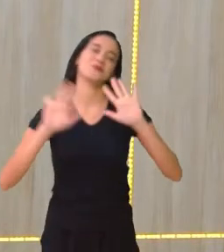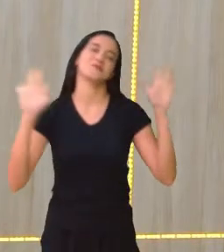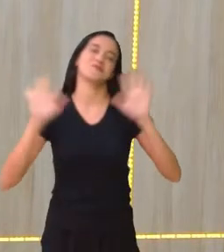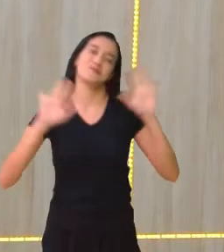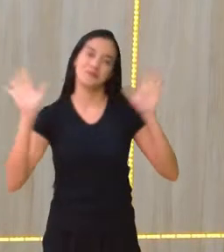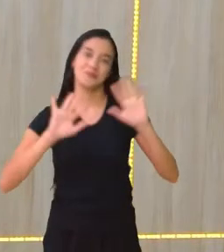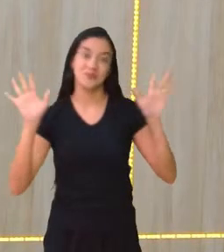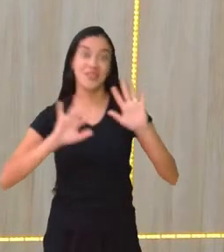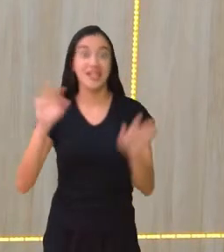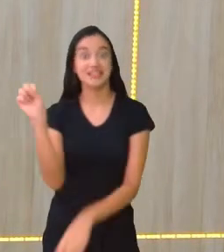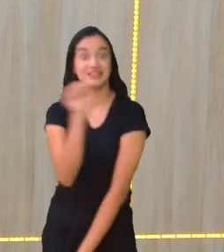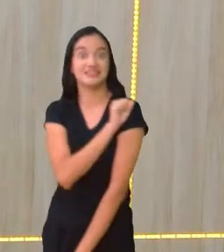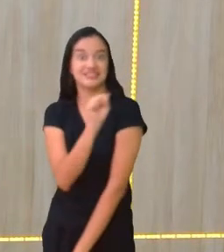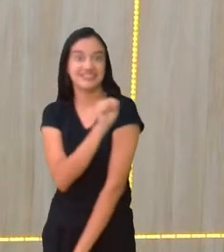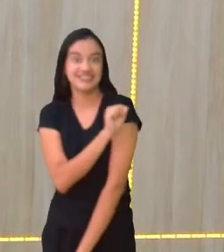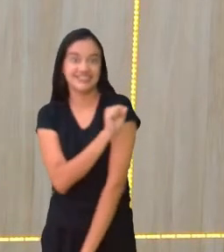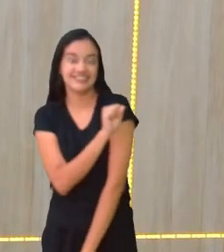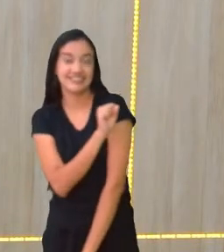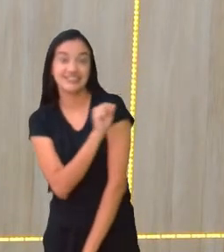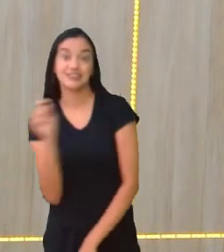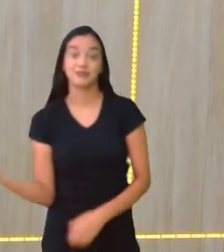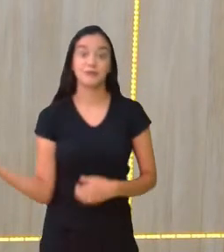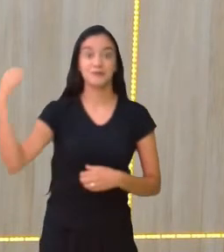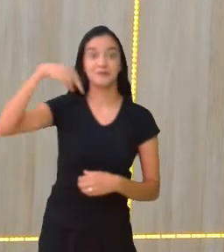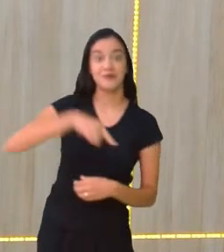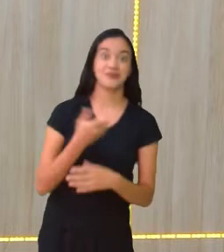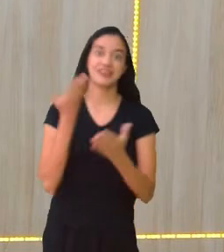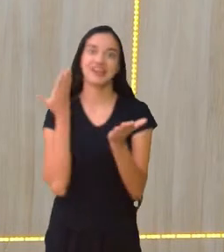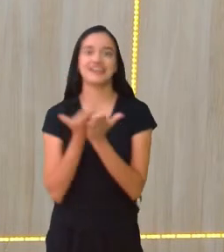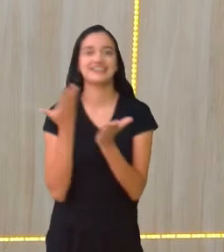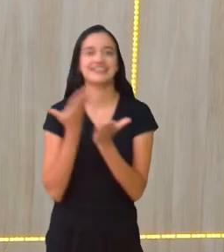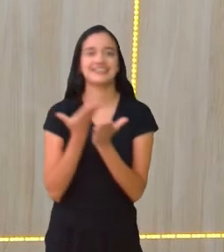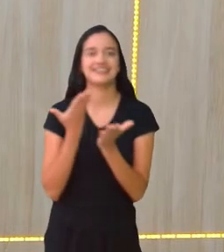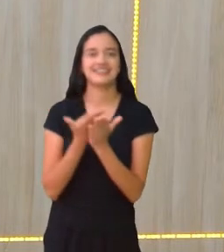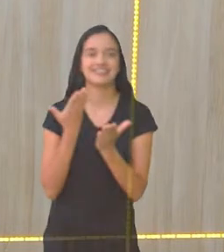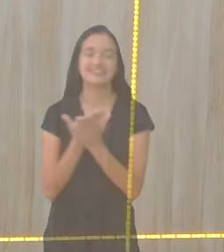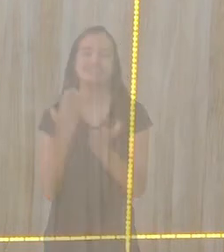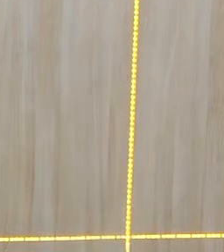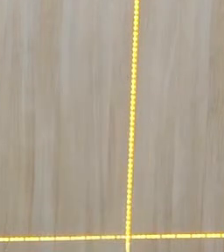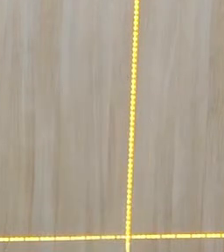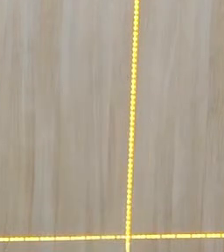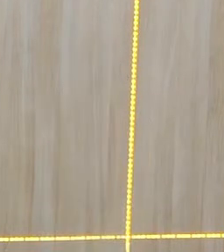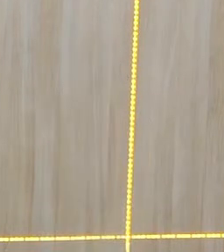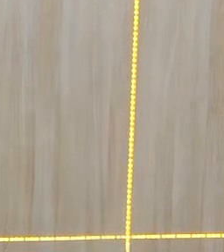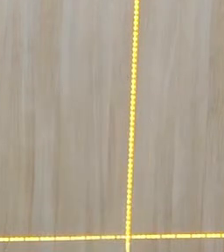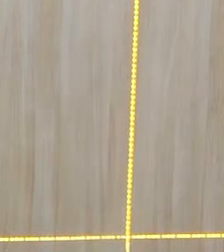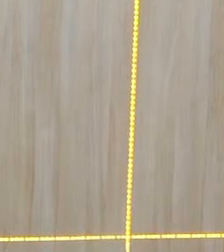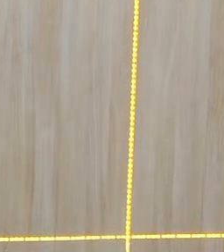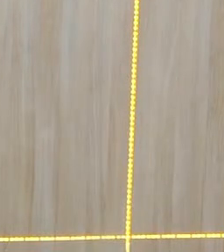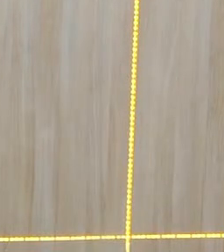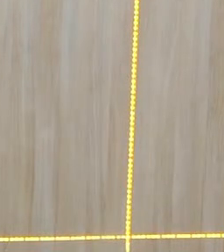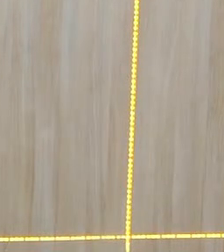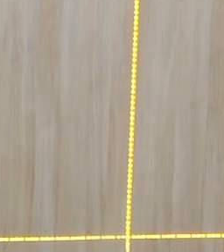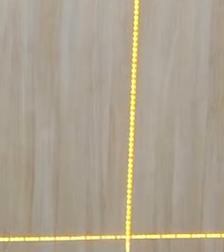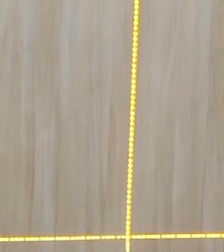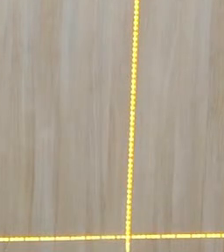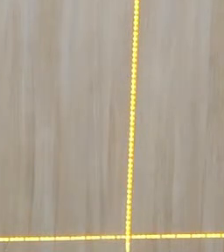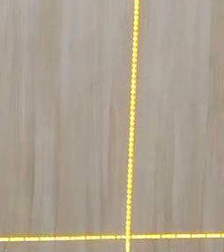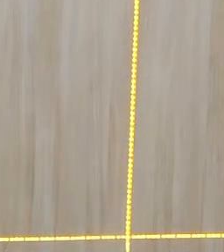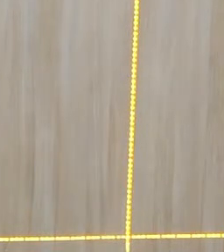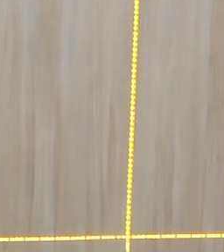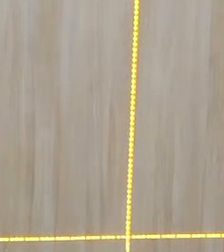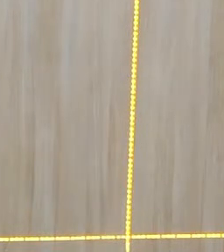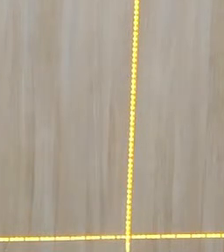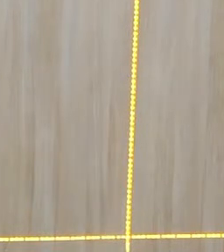Olá! E aí, oitavo ano? Estamos de volta aqui em mais essa aula de sustentabilidade. Pois é, gente, olha